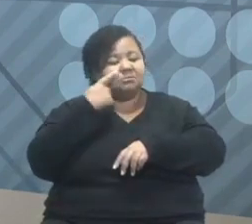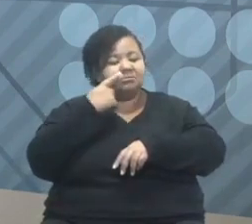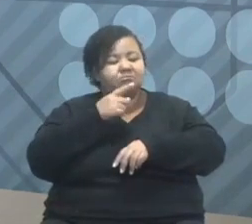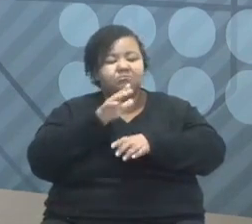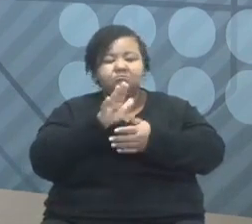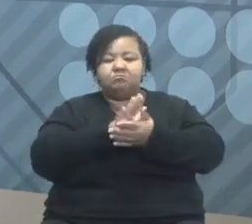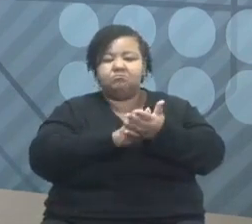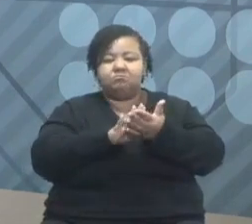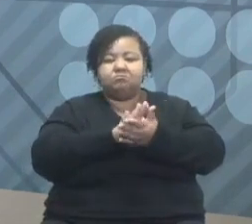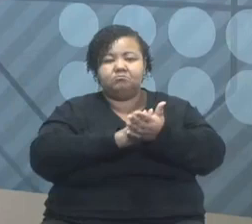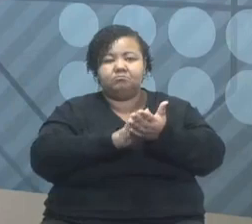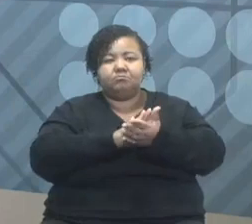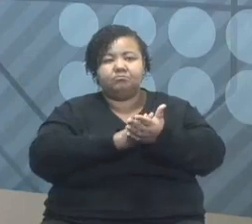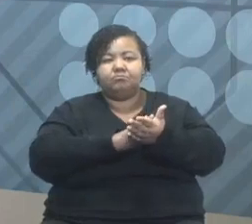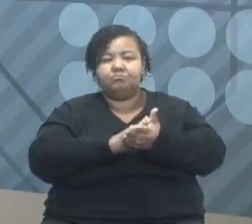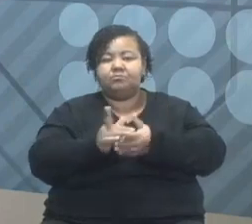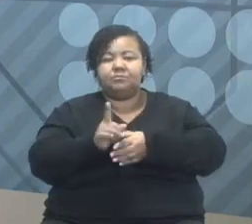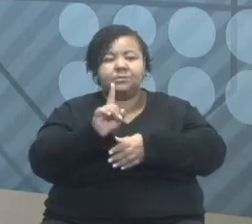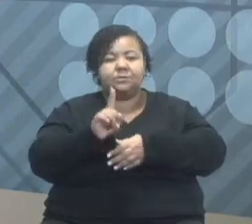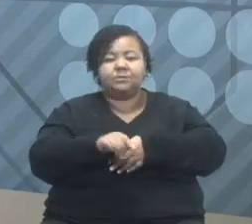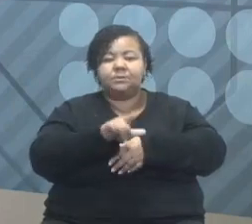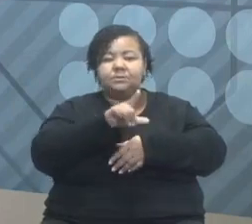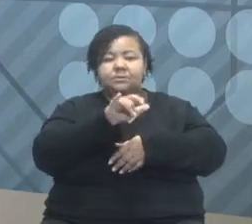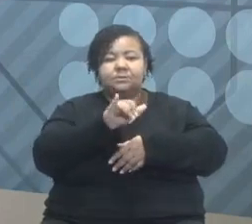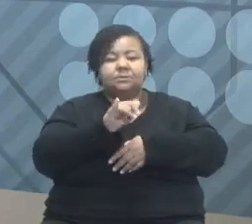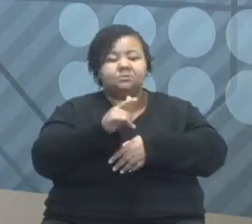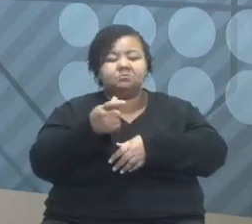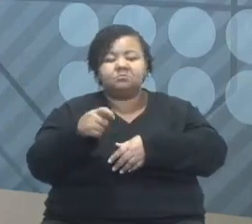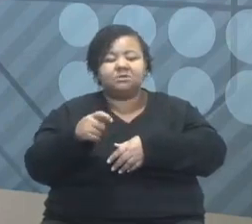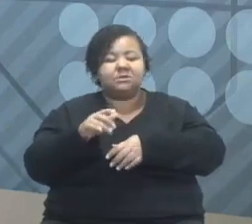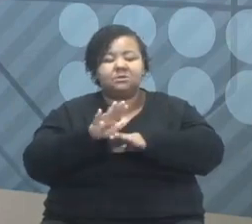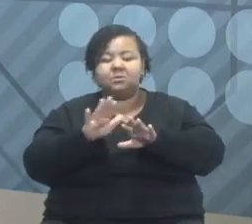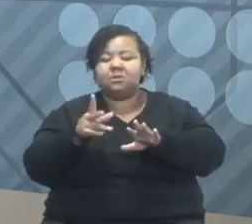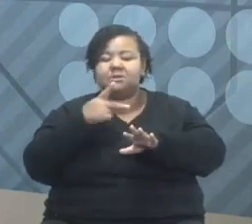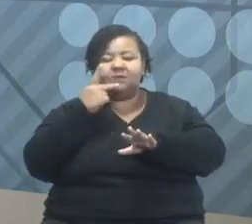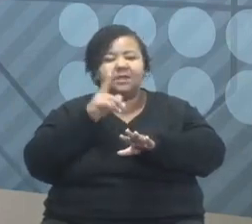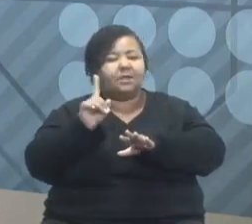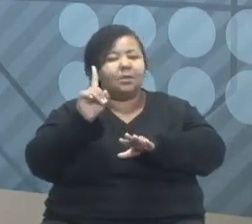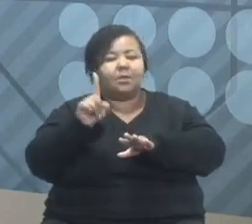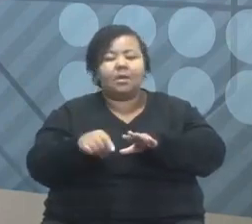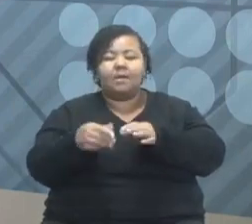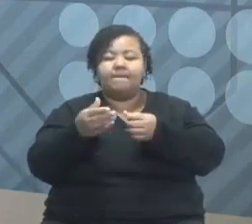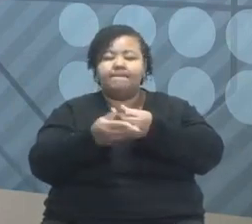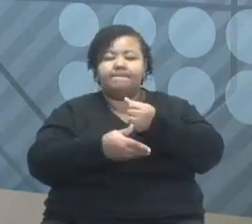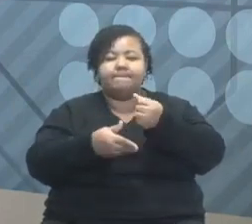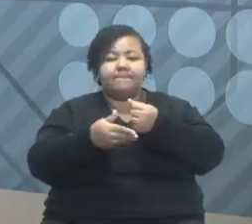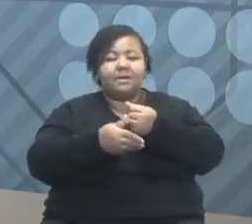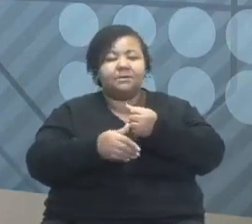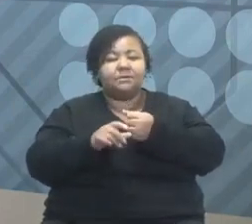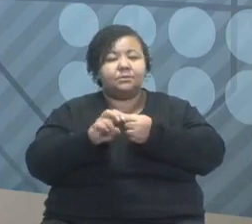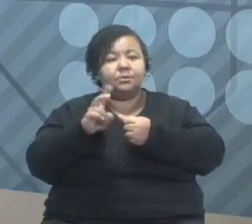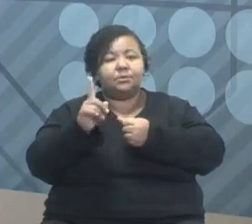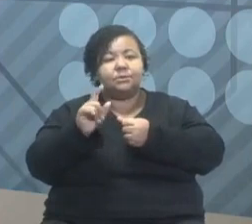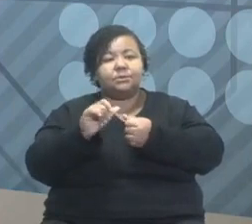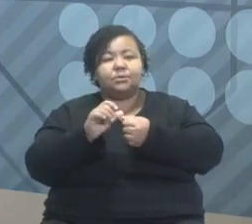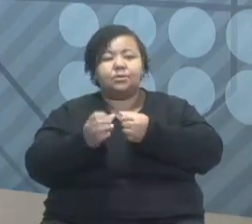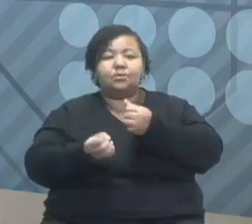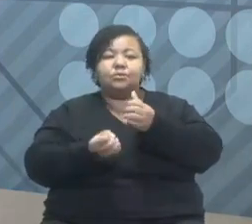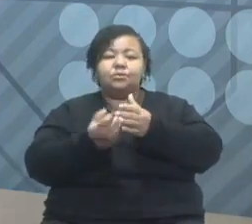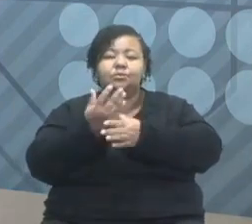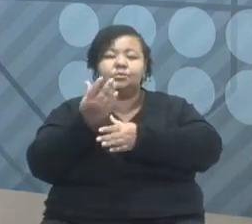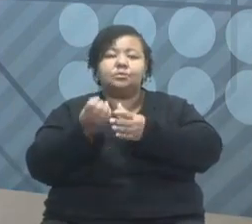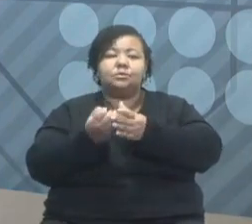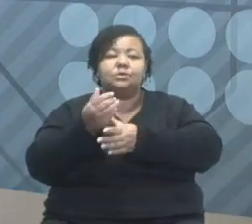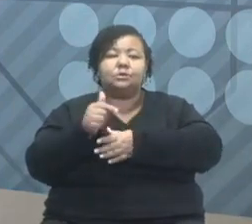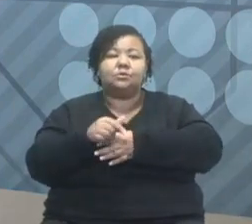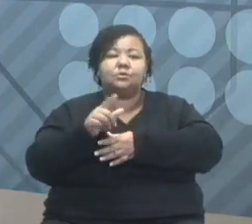satisfez a condição de ser linearmente independente, você já pode afirmar que não é base. Ou se ele não gerou, você não precisa verificar se ele